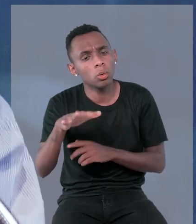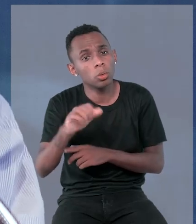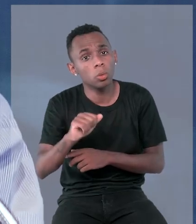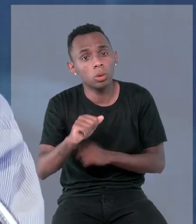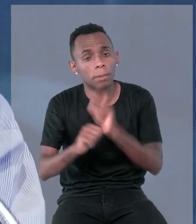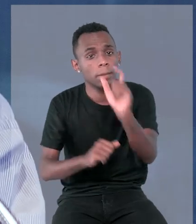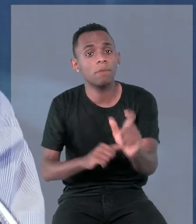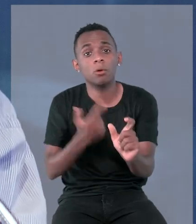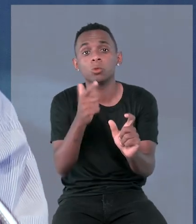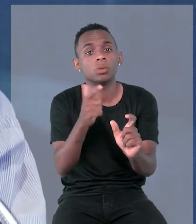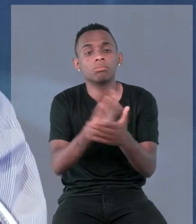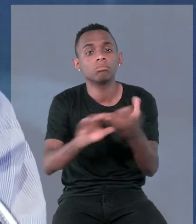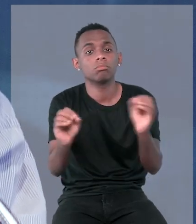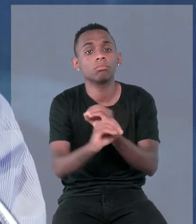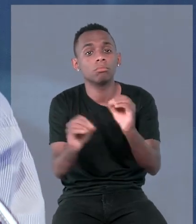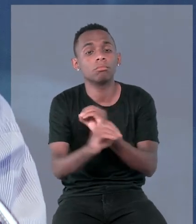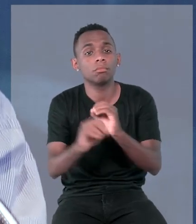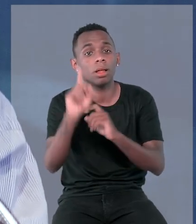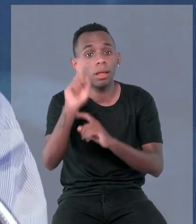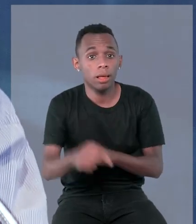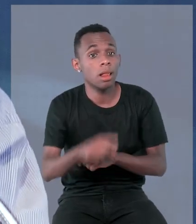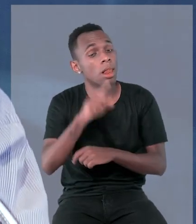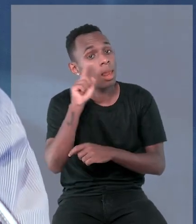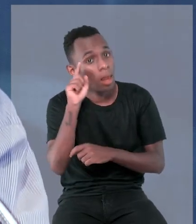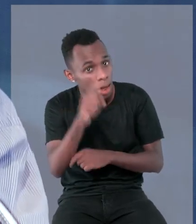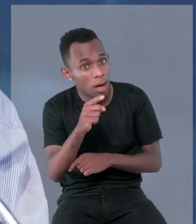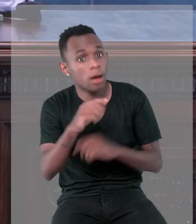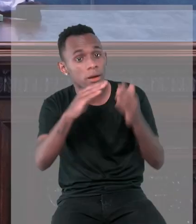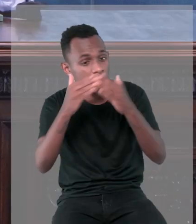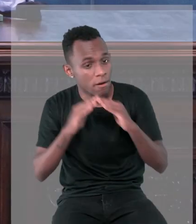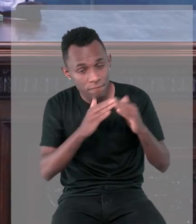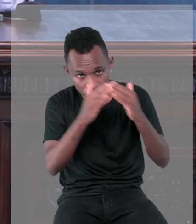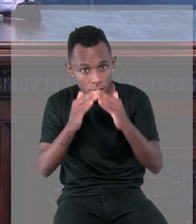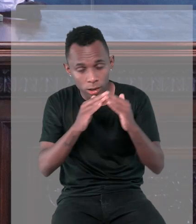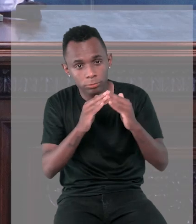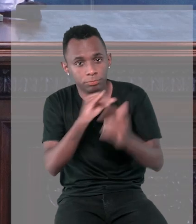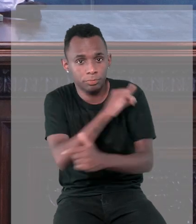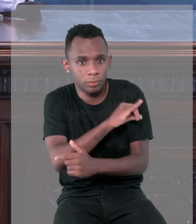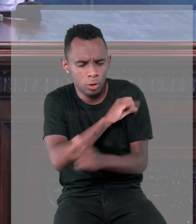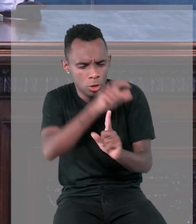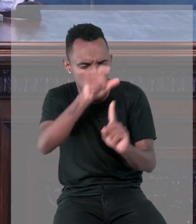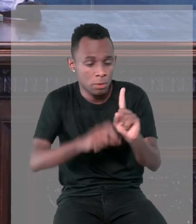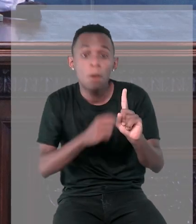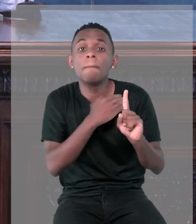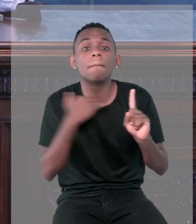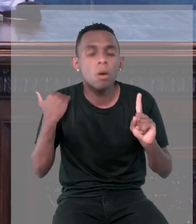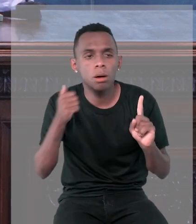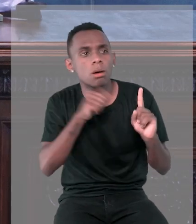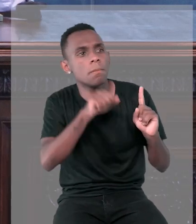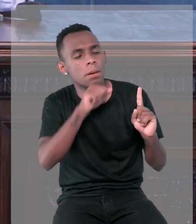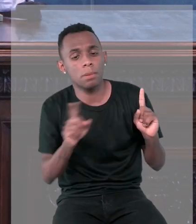nenhum palavrão. Ele se passa exatamente lá, né, naquela favela, um personagem morre e a